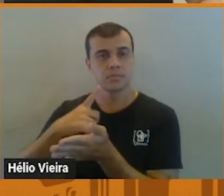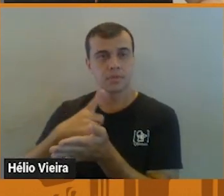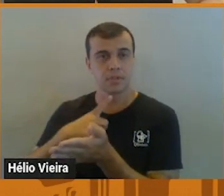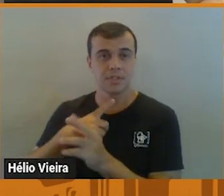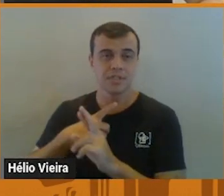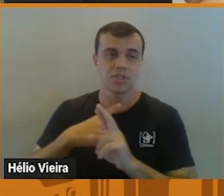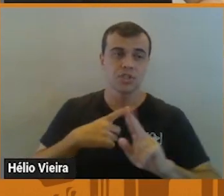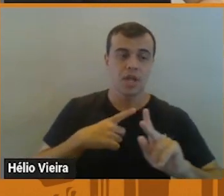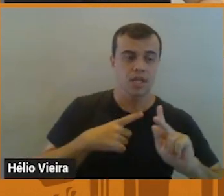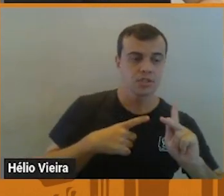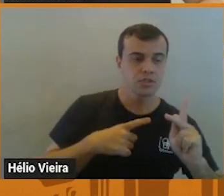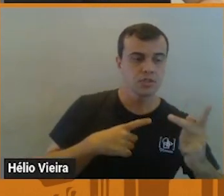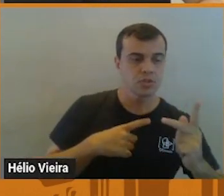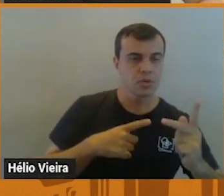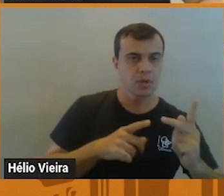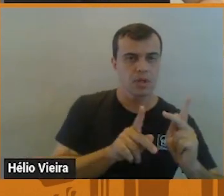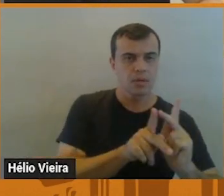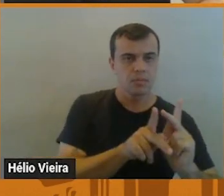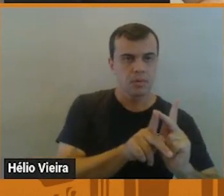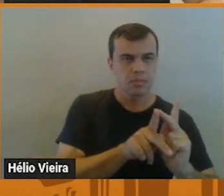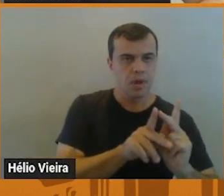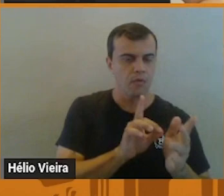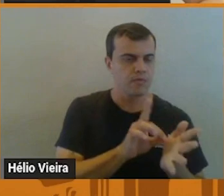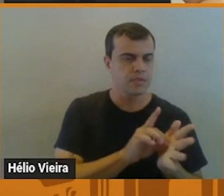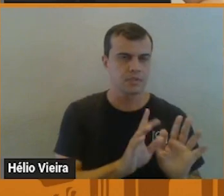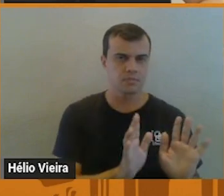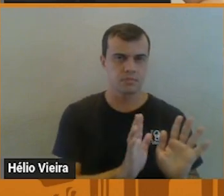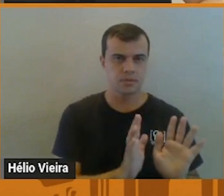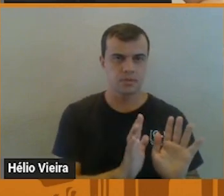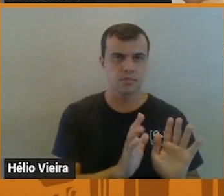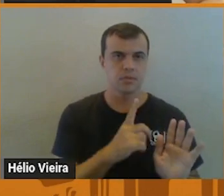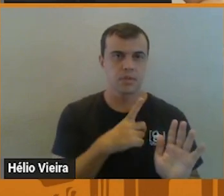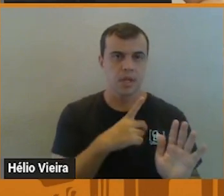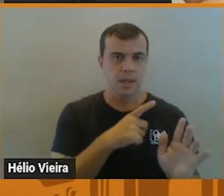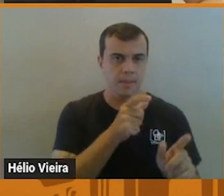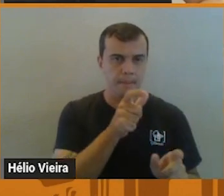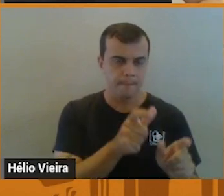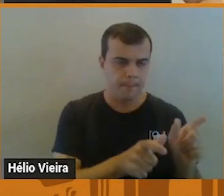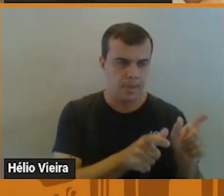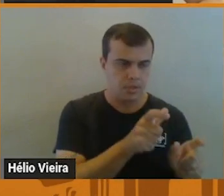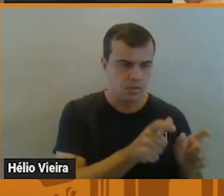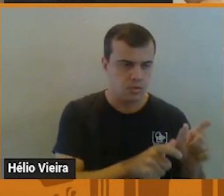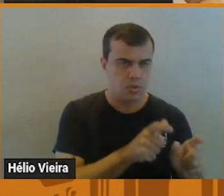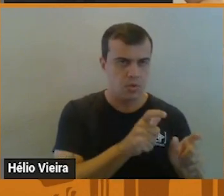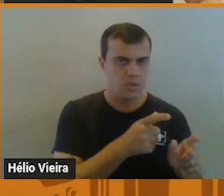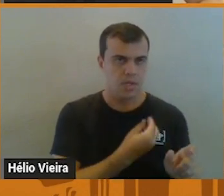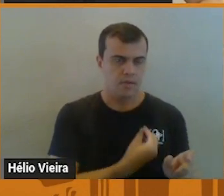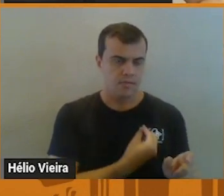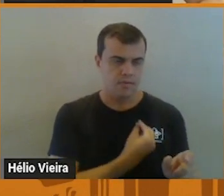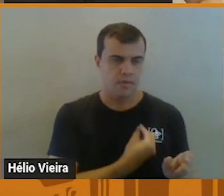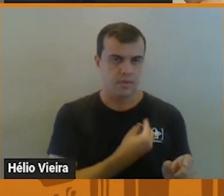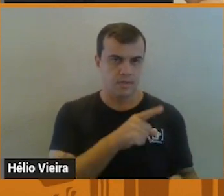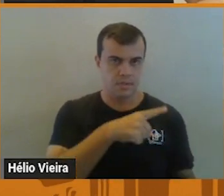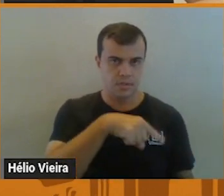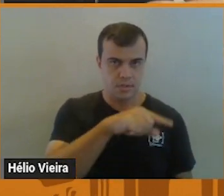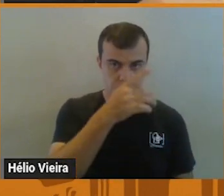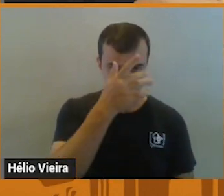mas existem as narrativas que não são oficiais, que são das pessoas, que são das vivências das